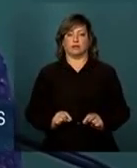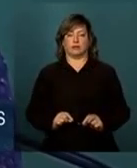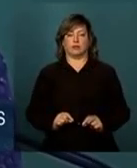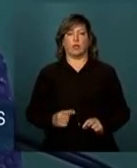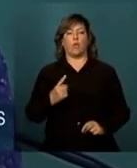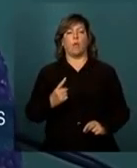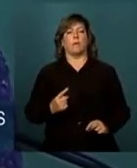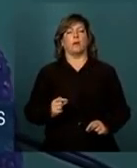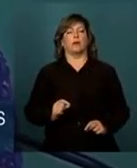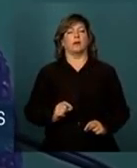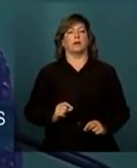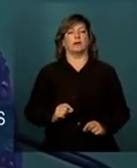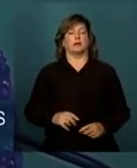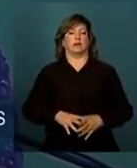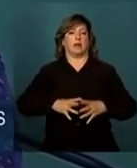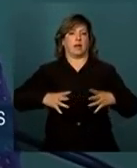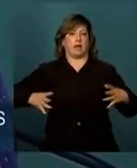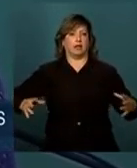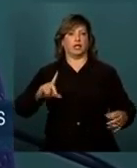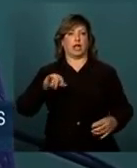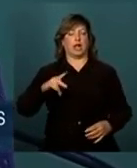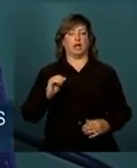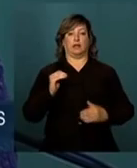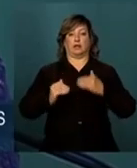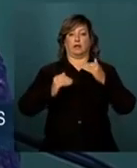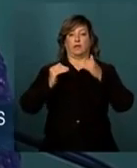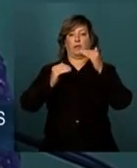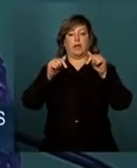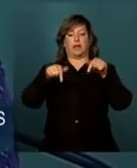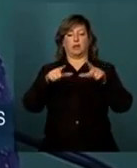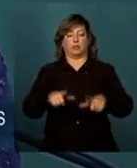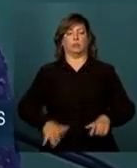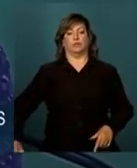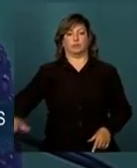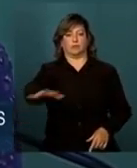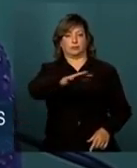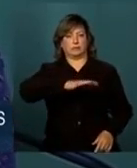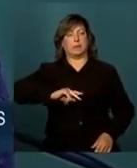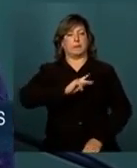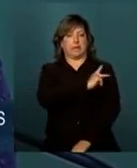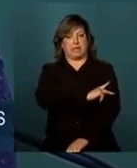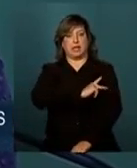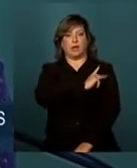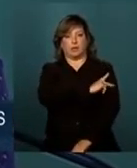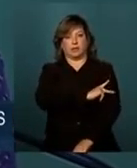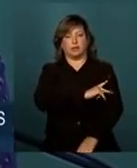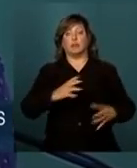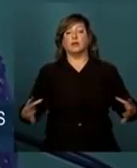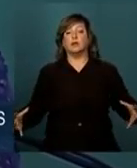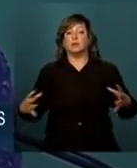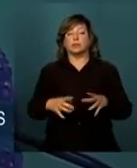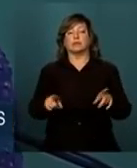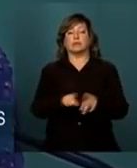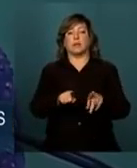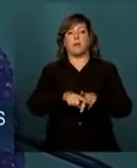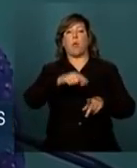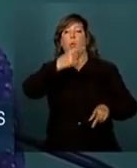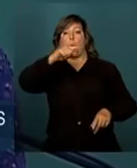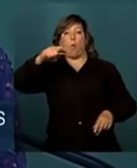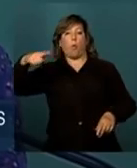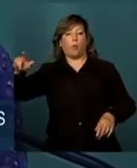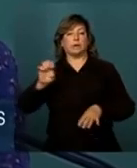uma grande linha de desenvolvimento aqui na região do Piauí, englobando também outros